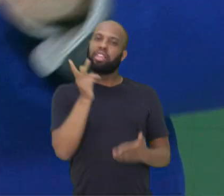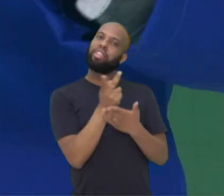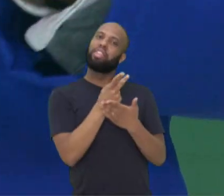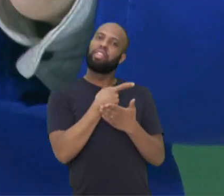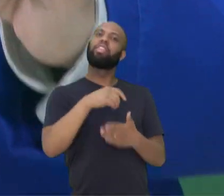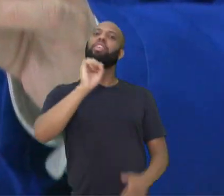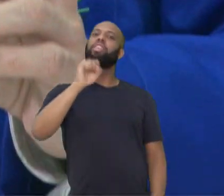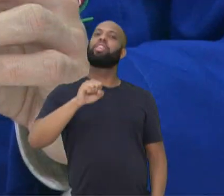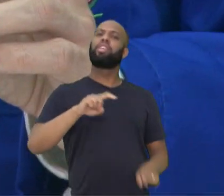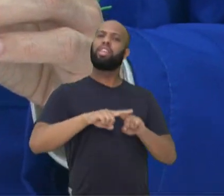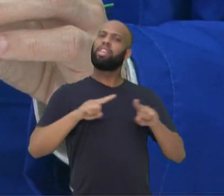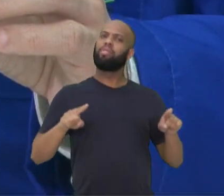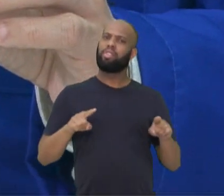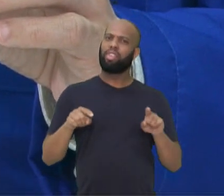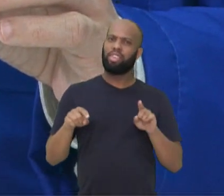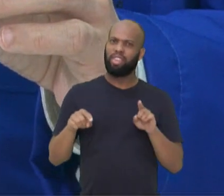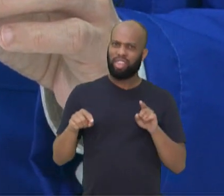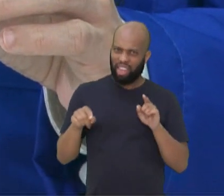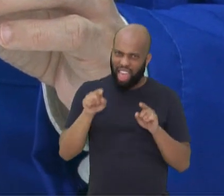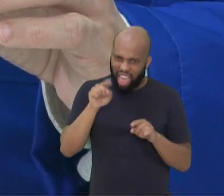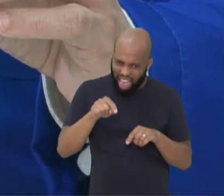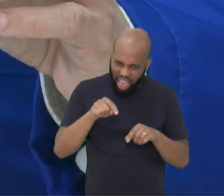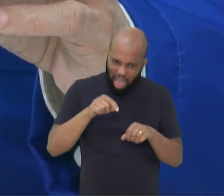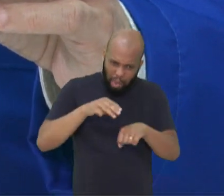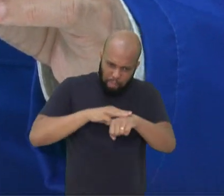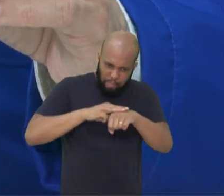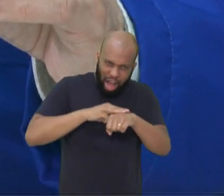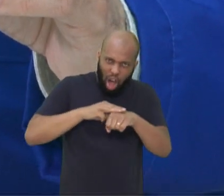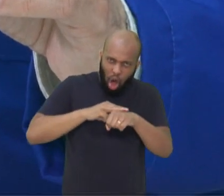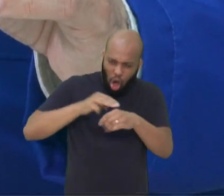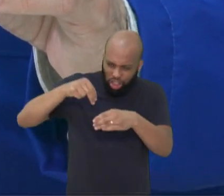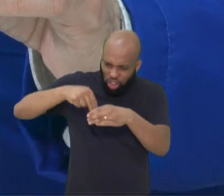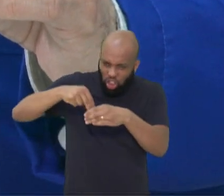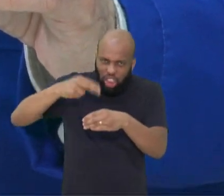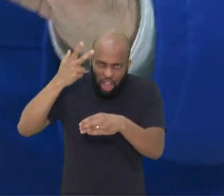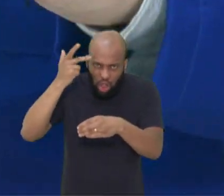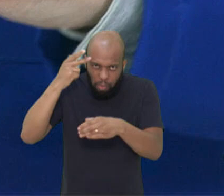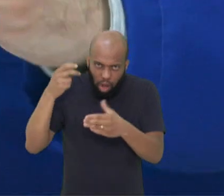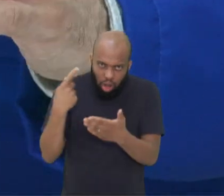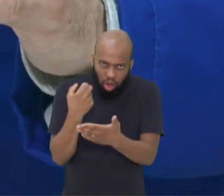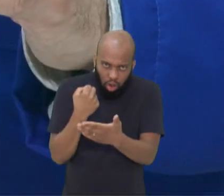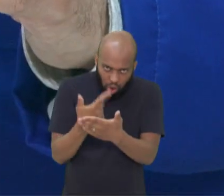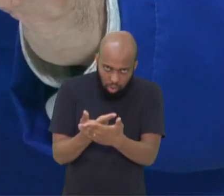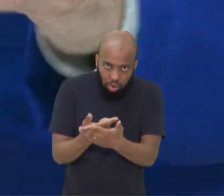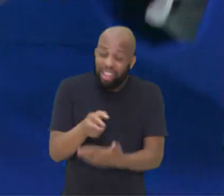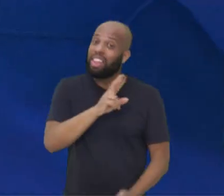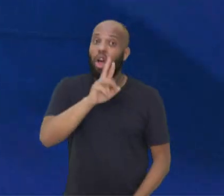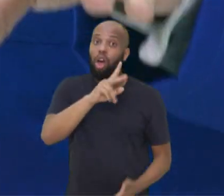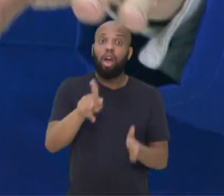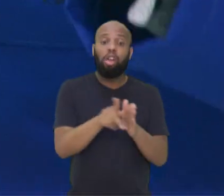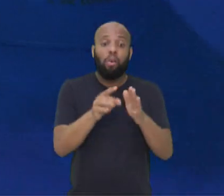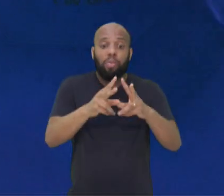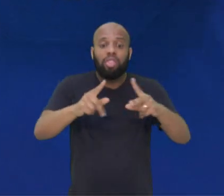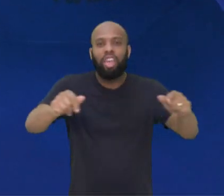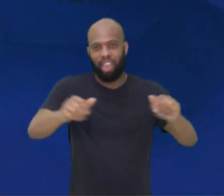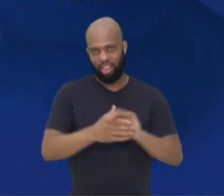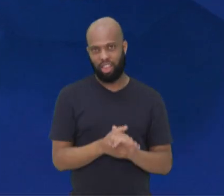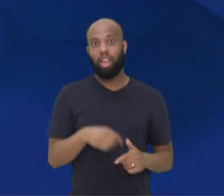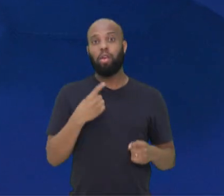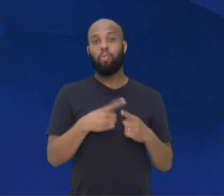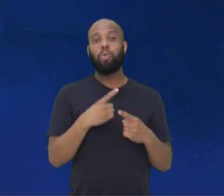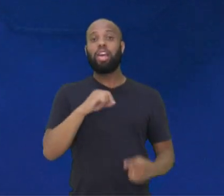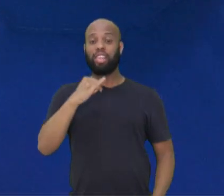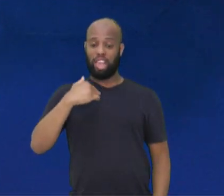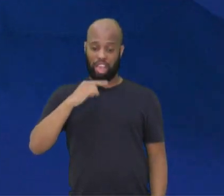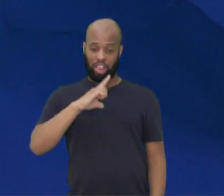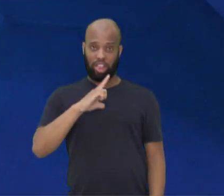bonequinho. Mas, Fabiano, isso não é tinta marrom que você comprou lá na papelaria, no mercado? Não, é de solo. Se eu tivesse um solo